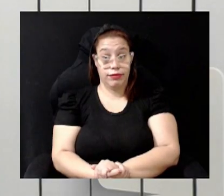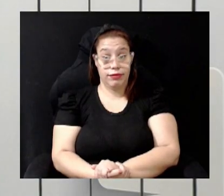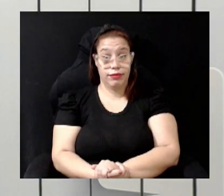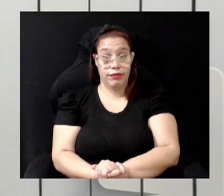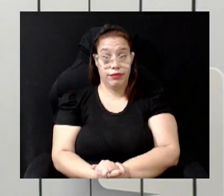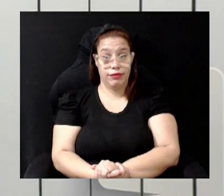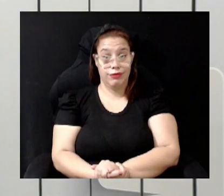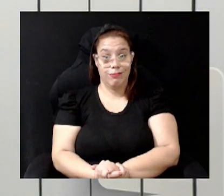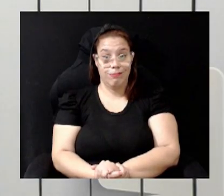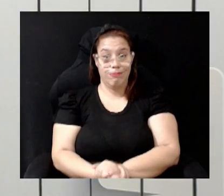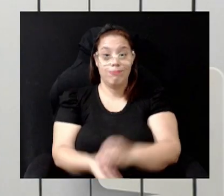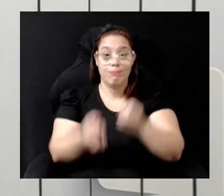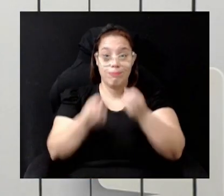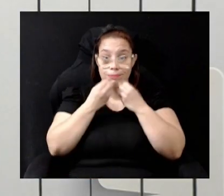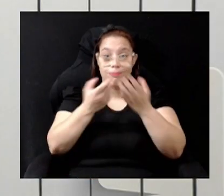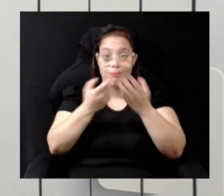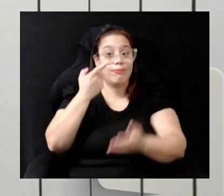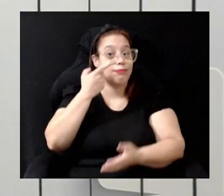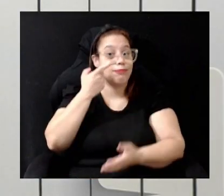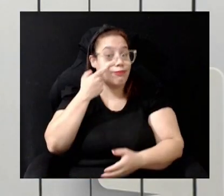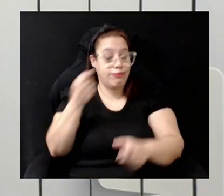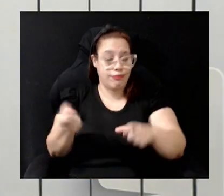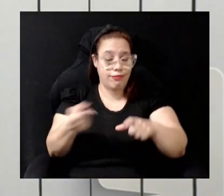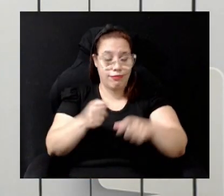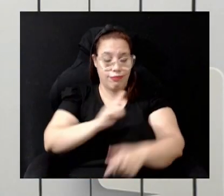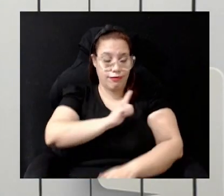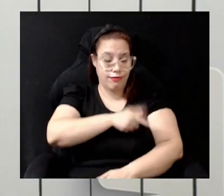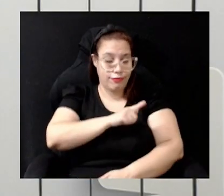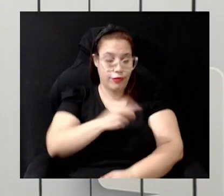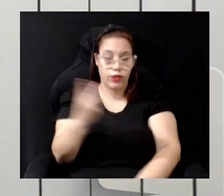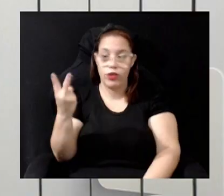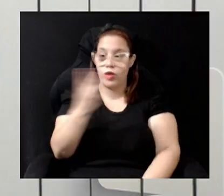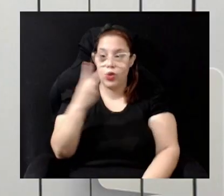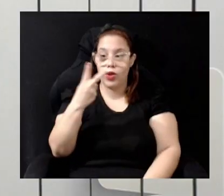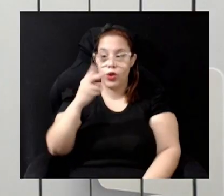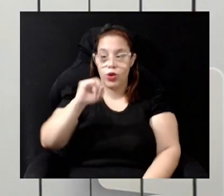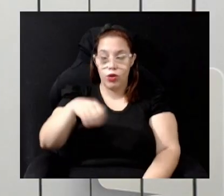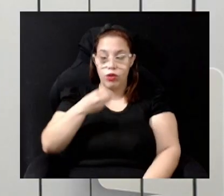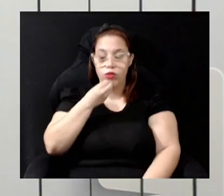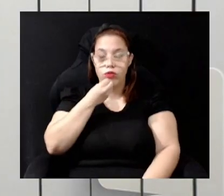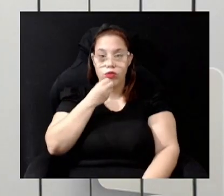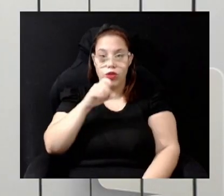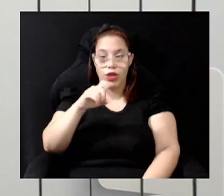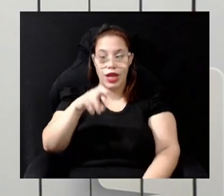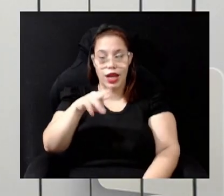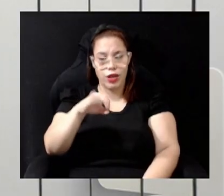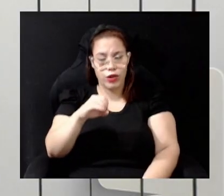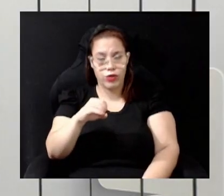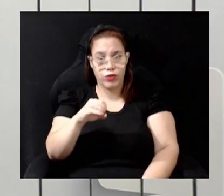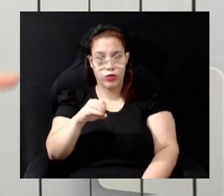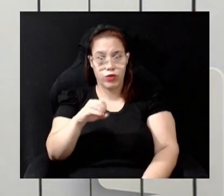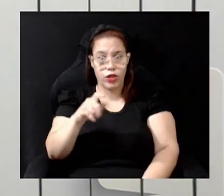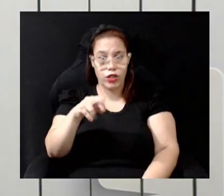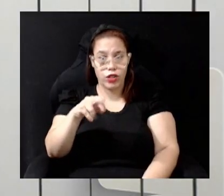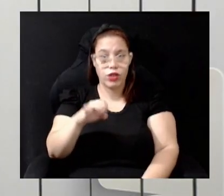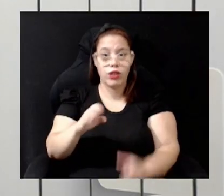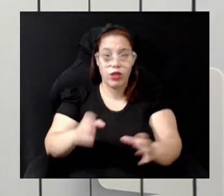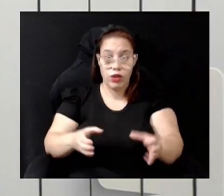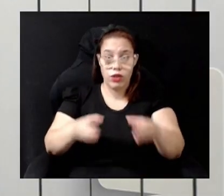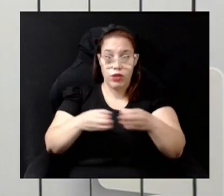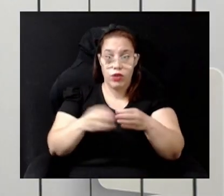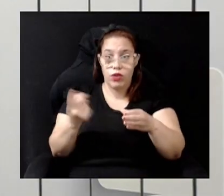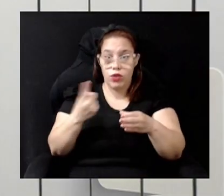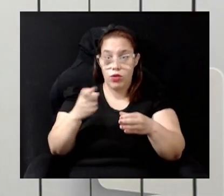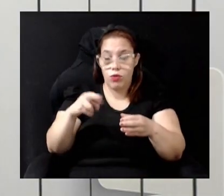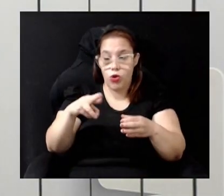Bom, nós vimos aí pelos lances que o Guarani teve duas oportunidades com o Caio Dantas, que é o artilheiro da equipe, uma com o Bruno